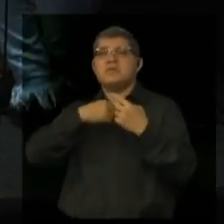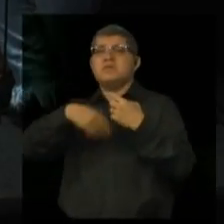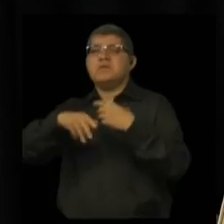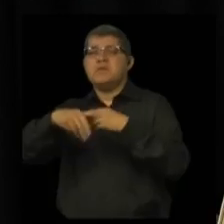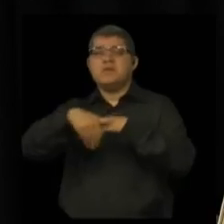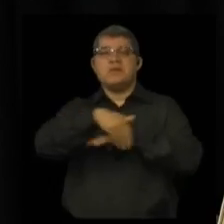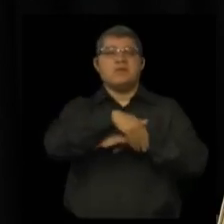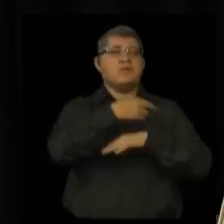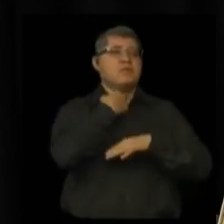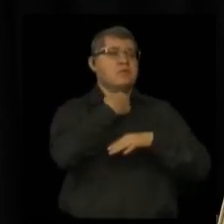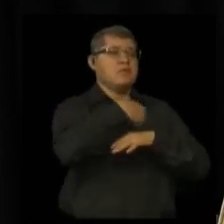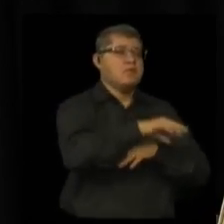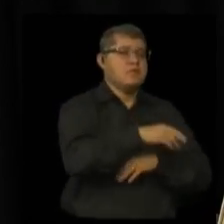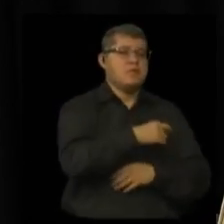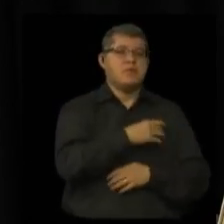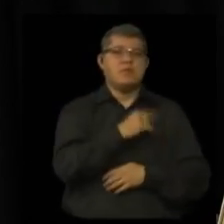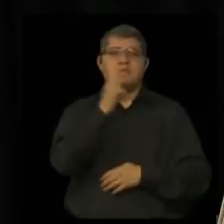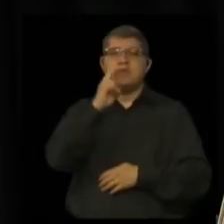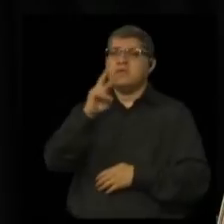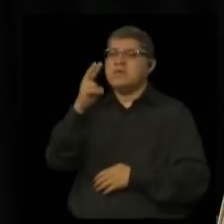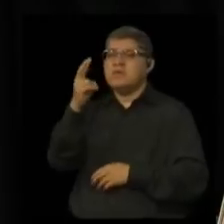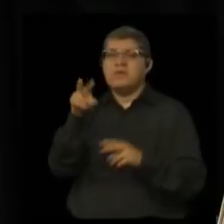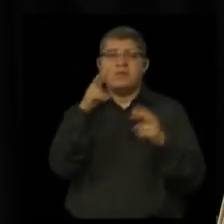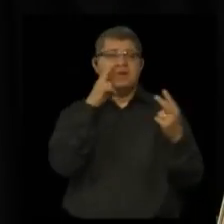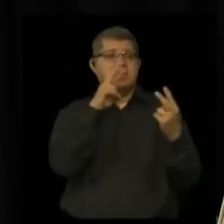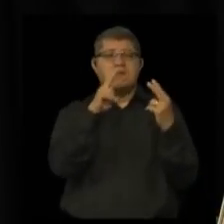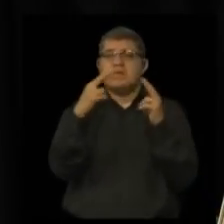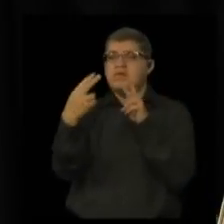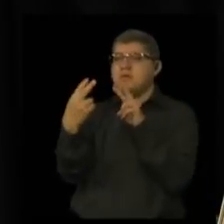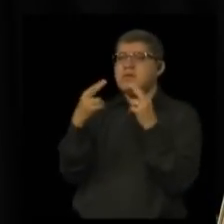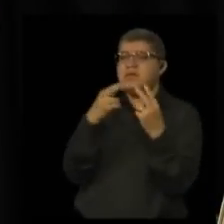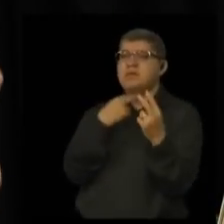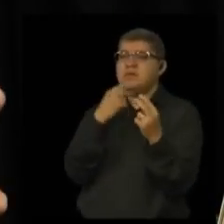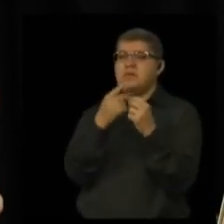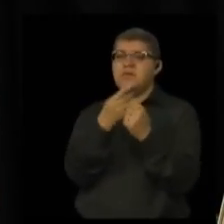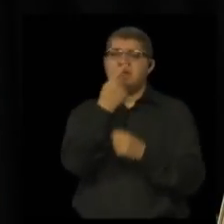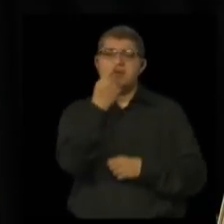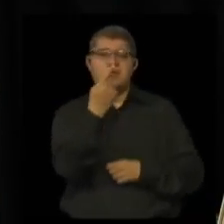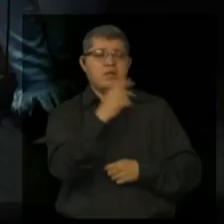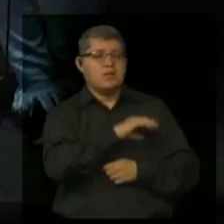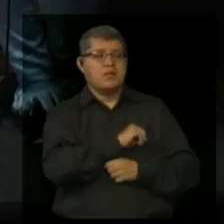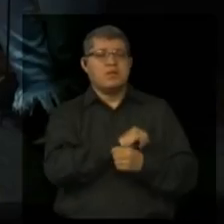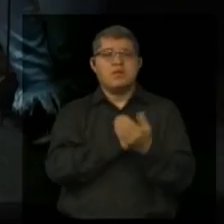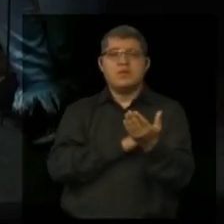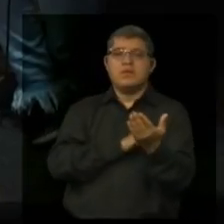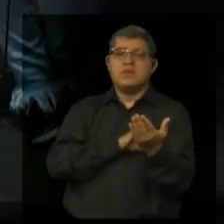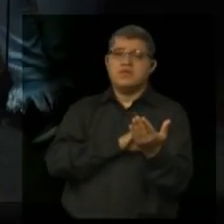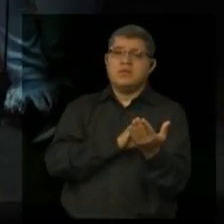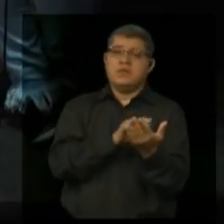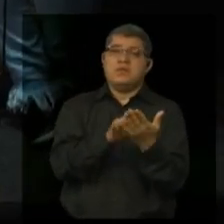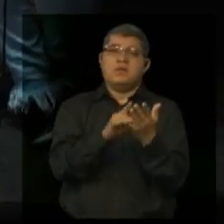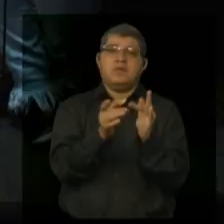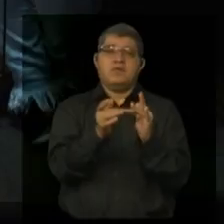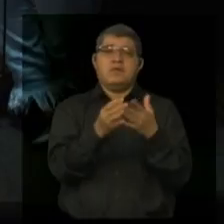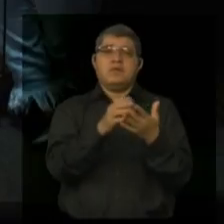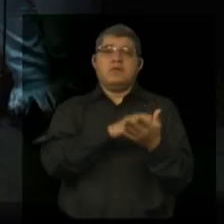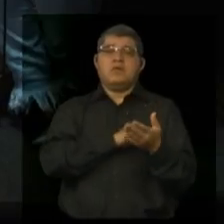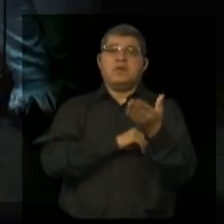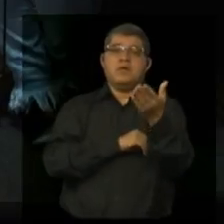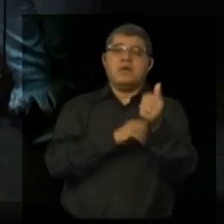rua. Né? Eu tenho medo, eu não posso olhar nos olhos da outra pessoa. Eu não posso dizer, eu te amo. Né? E eu te amo, eu digo para todo